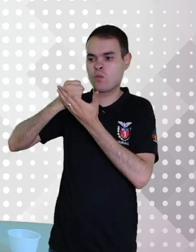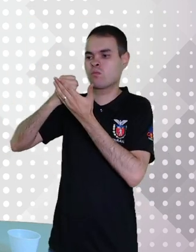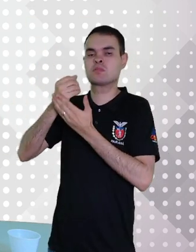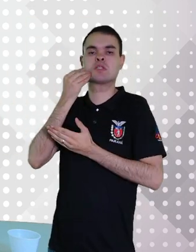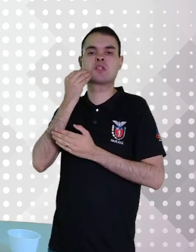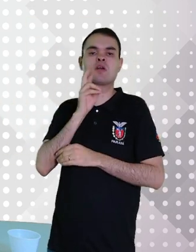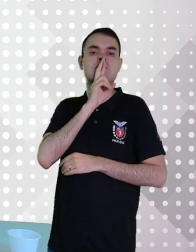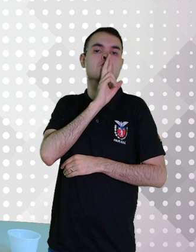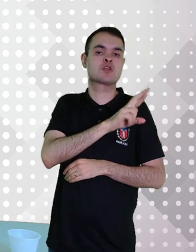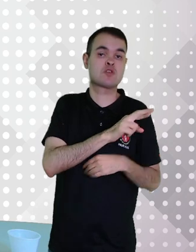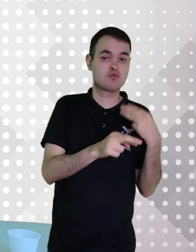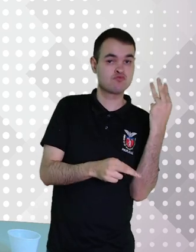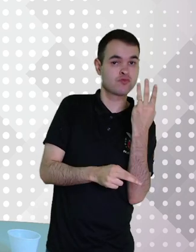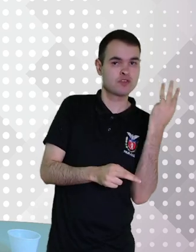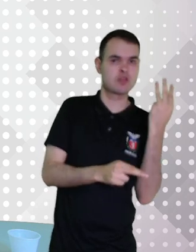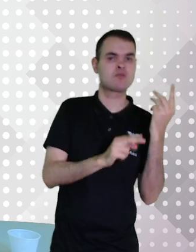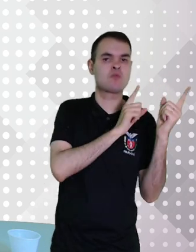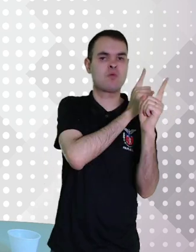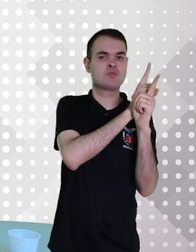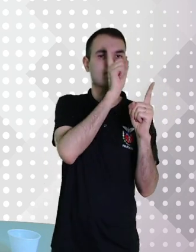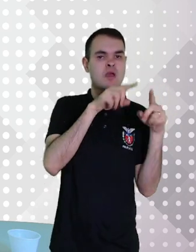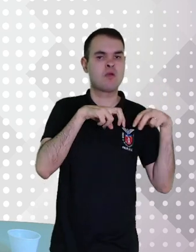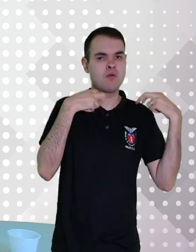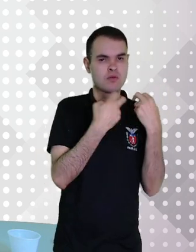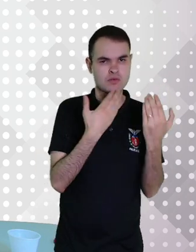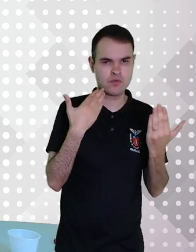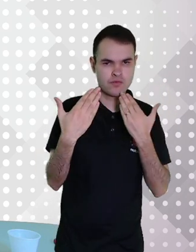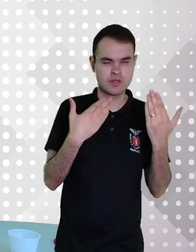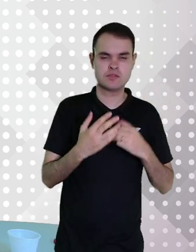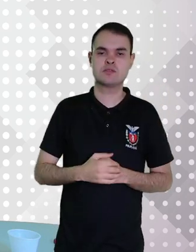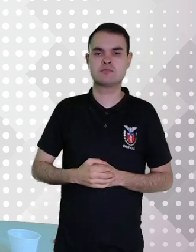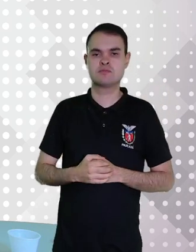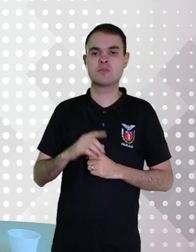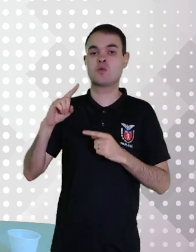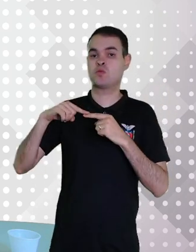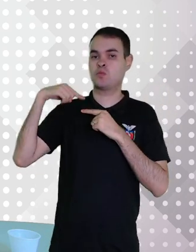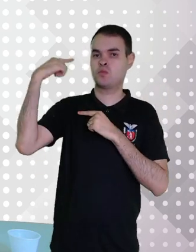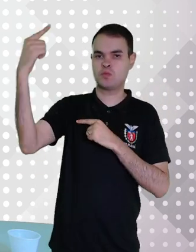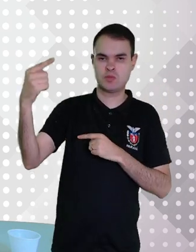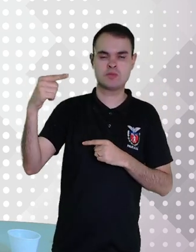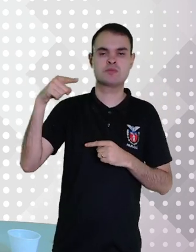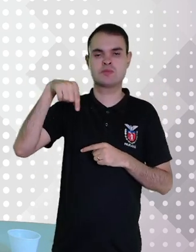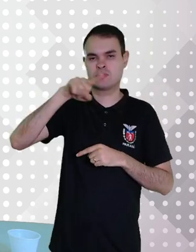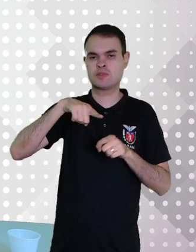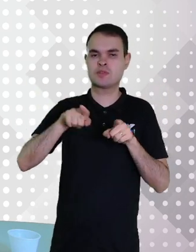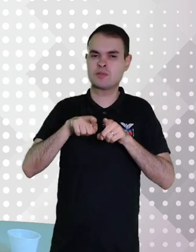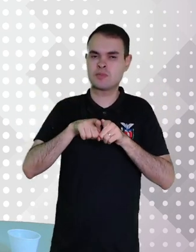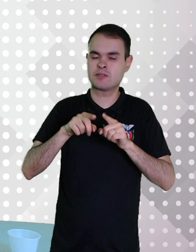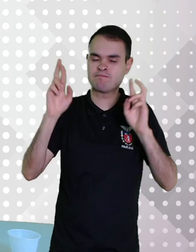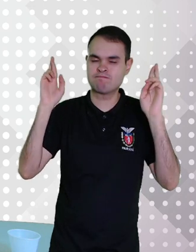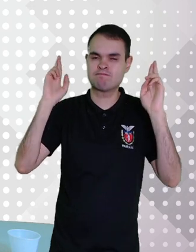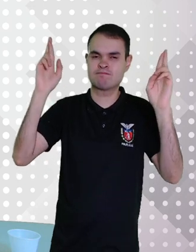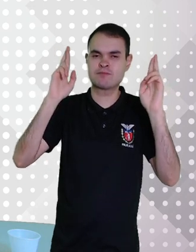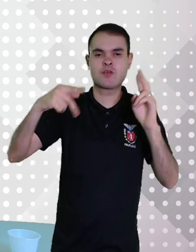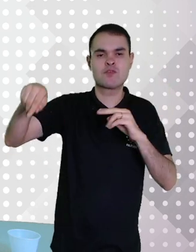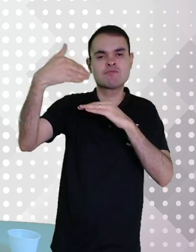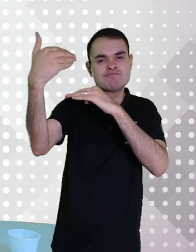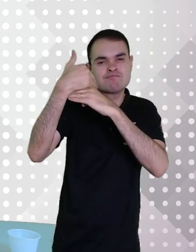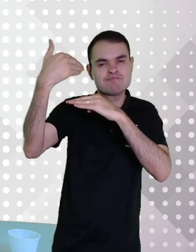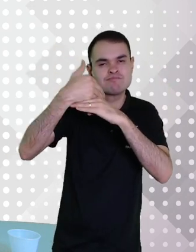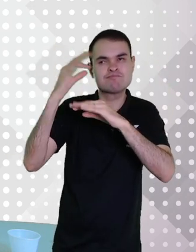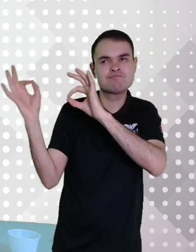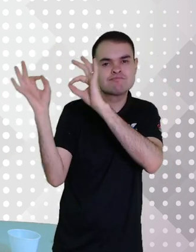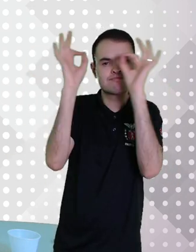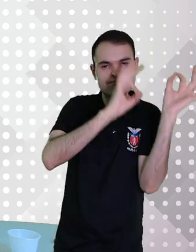aí nesse terceiro encontro, que será a roda de conversa. Então, no próximo aí estejam também, né, todos participando, vamos